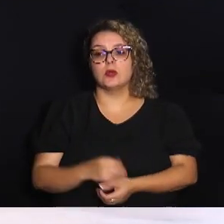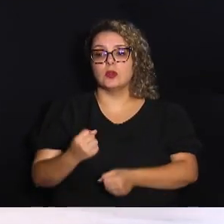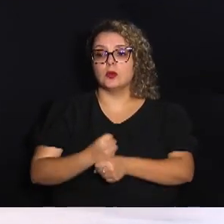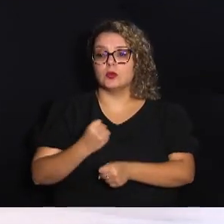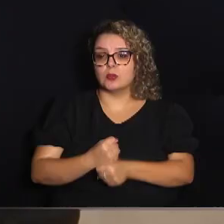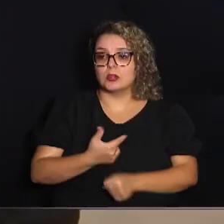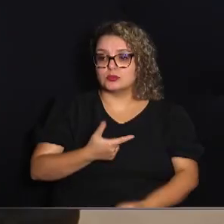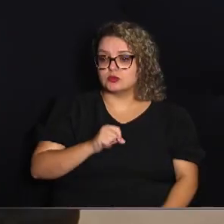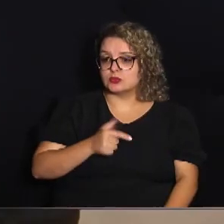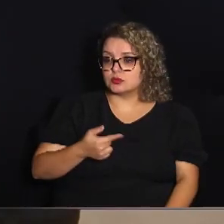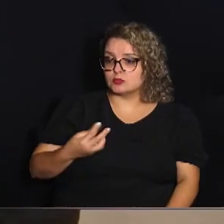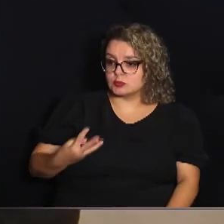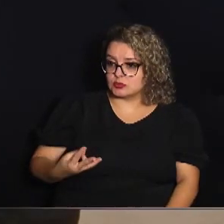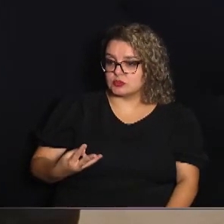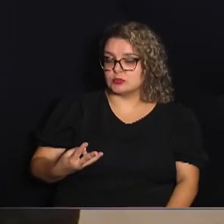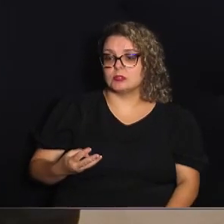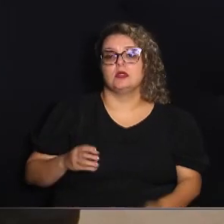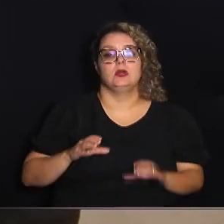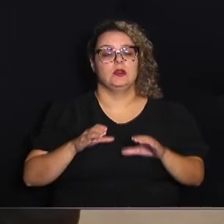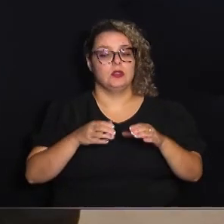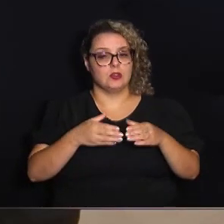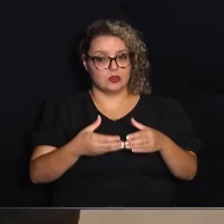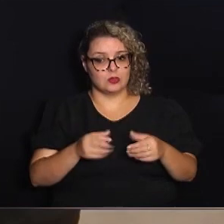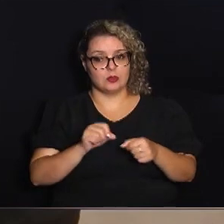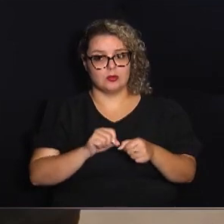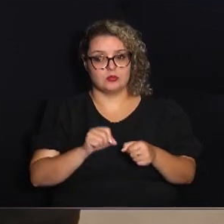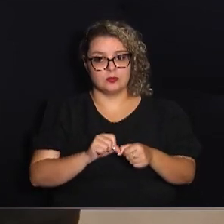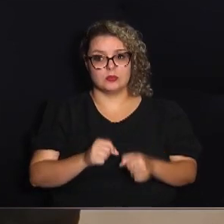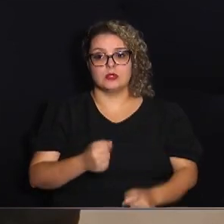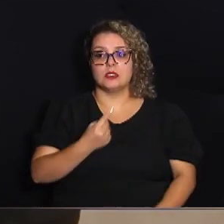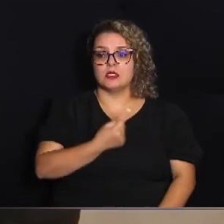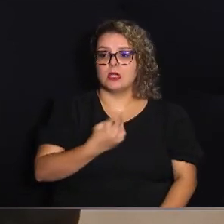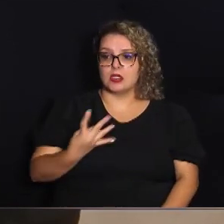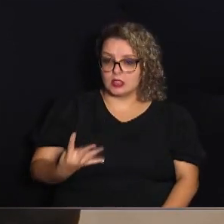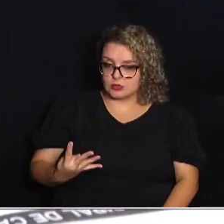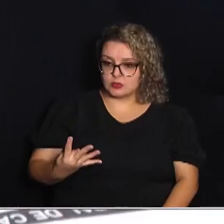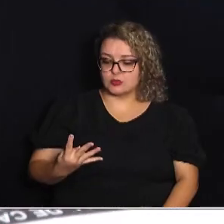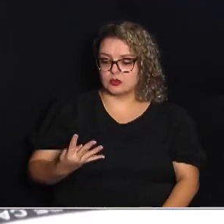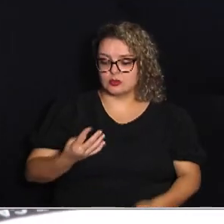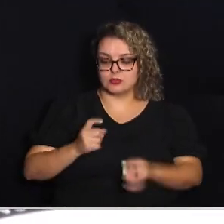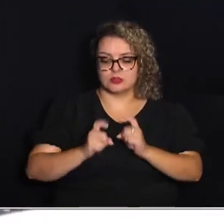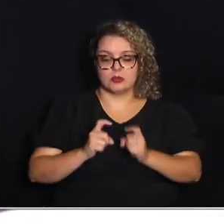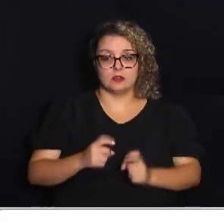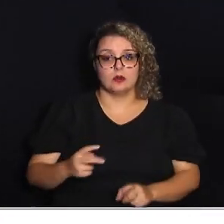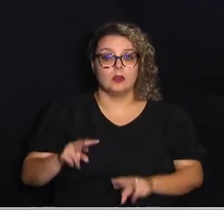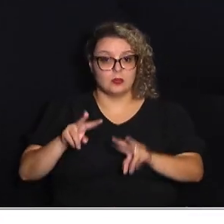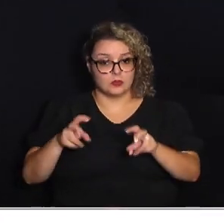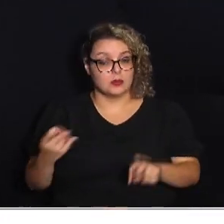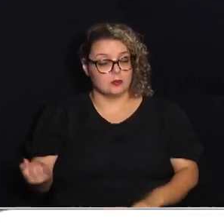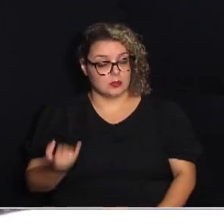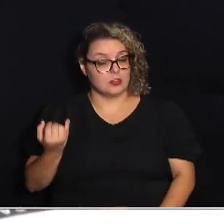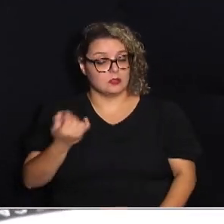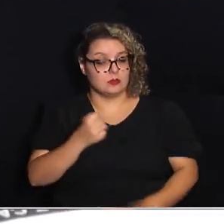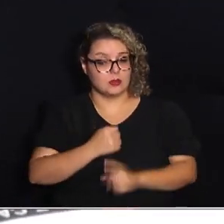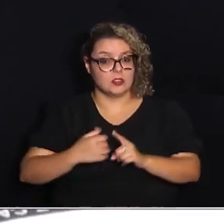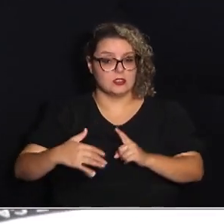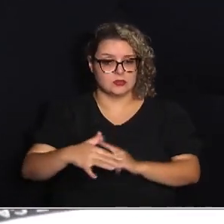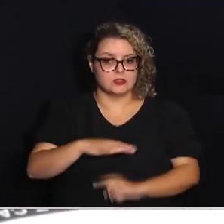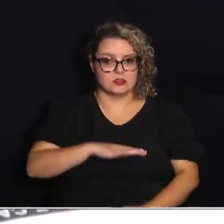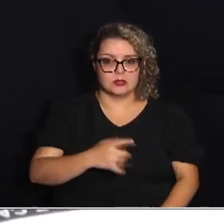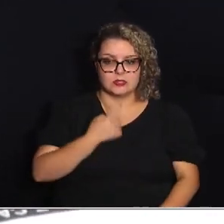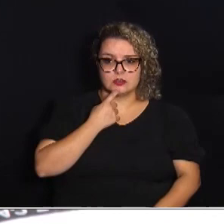vereadores durante o ano de 2023 a comissão realizou 14 reuniões com temas